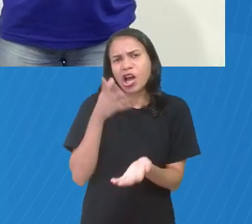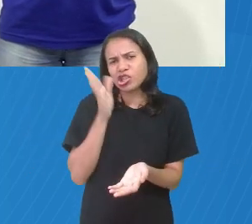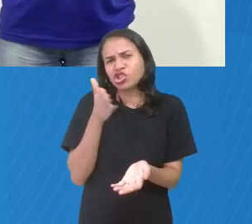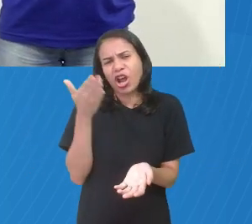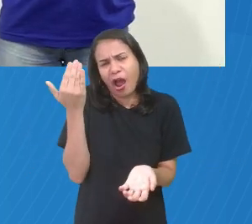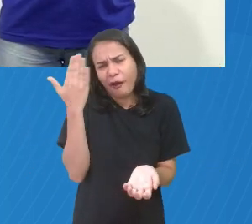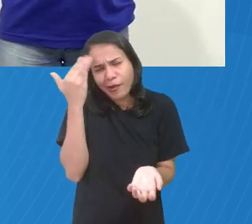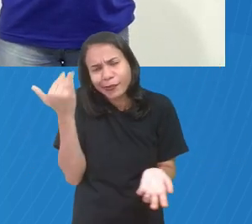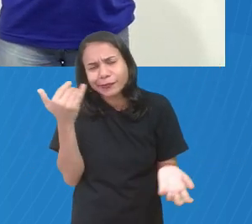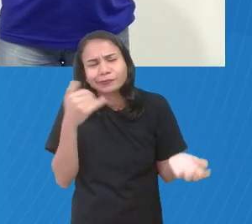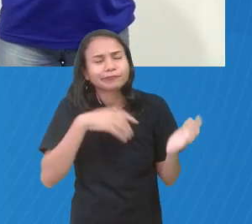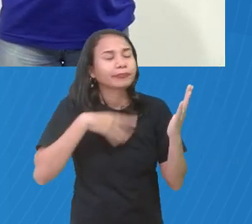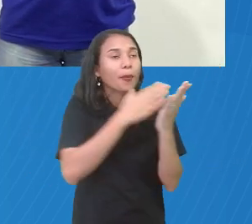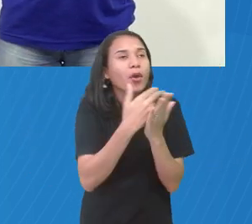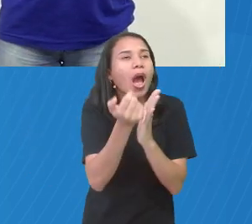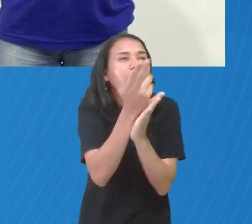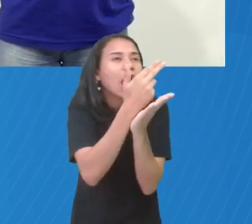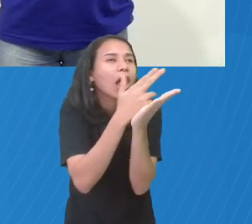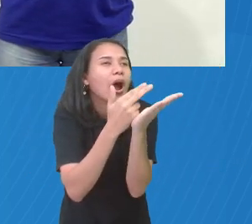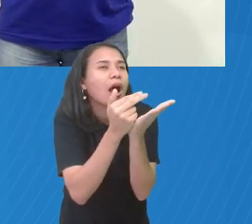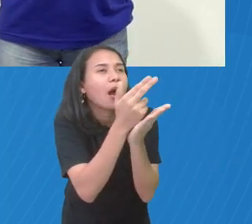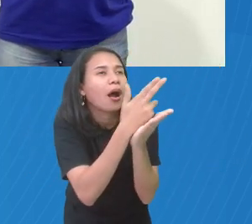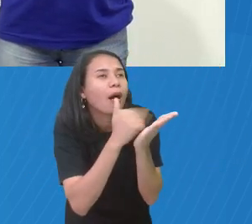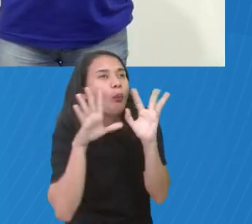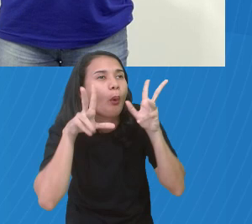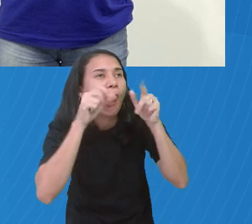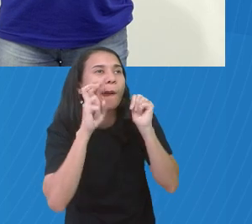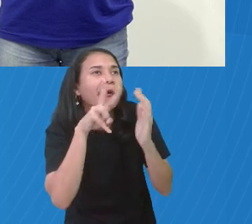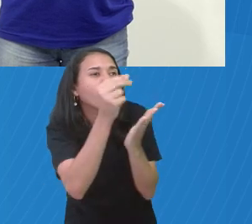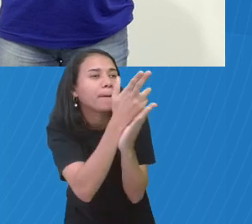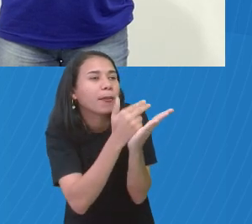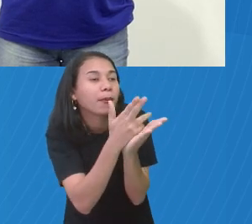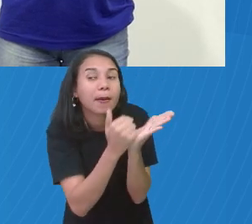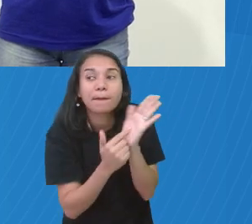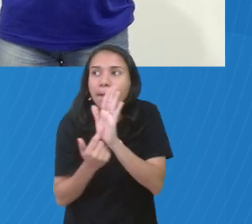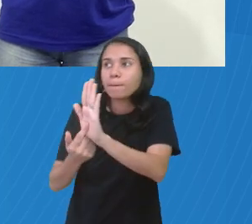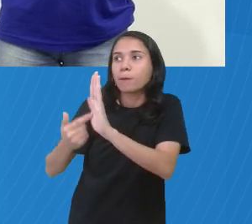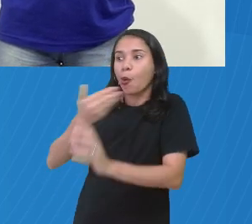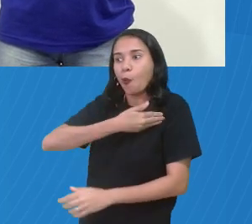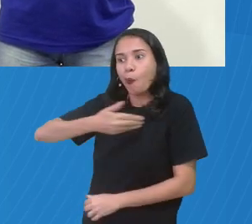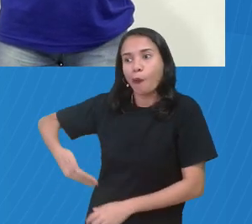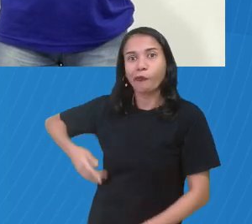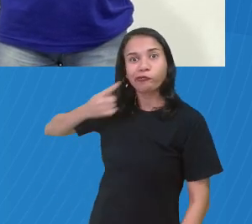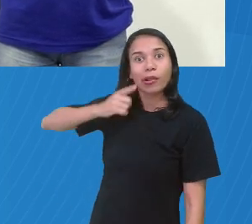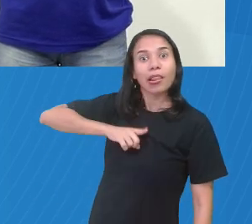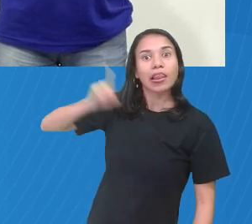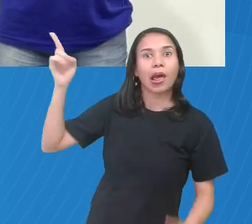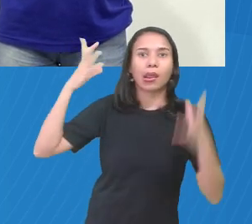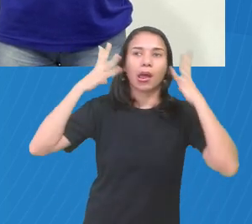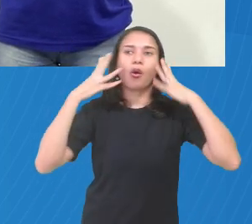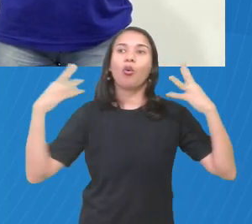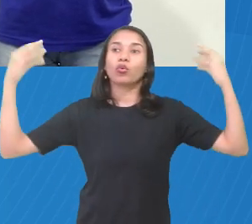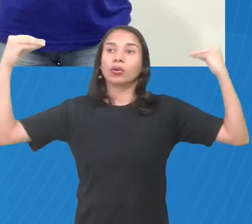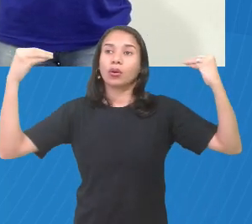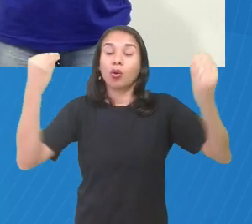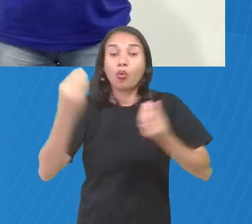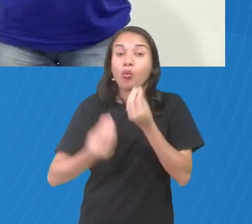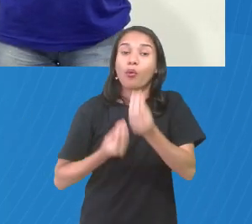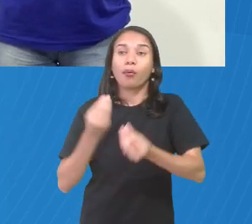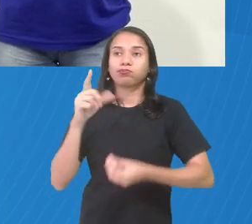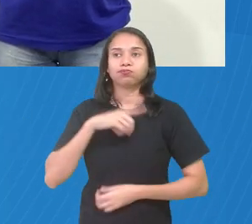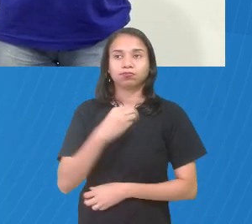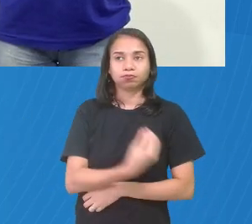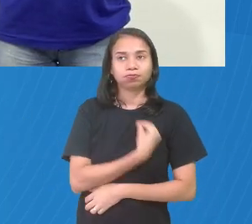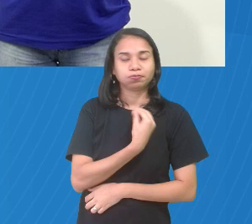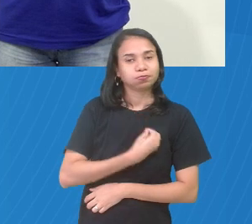artista, né? Passou a desenhar esses animais para mostrar aos seus governantes lá na Holanda como é que era que funcionava,